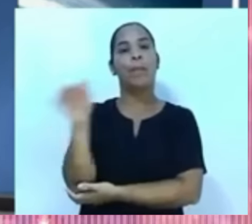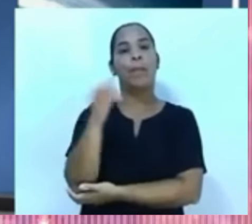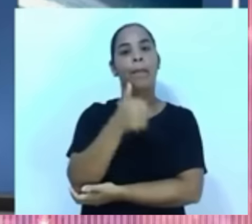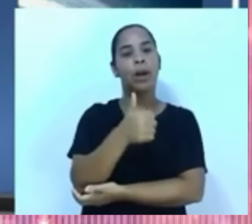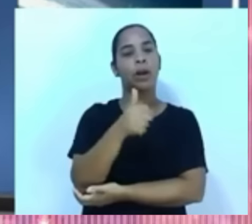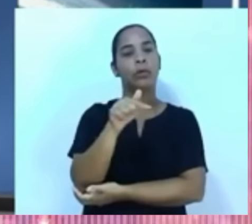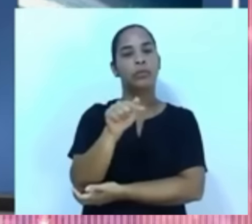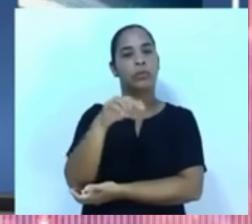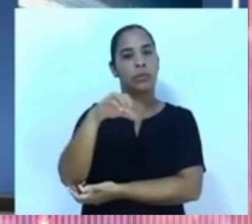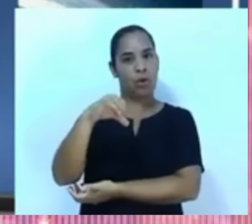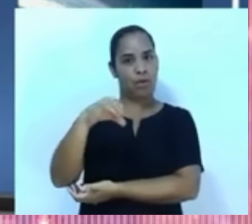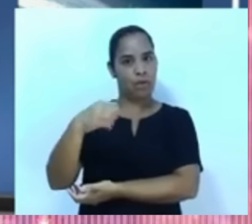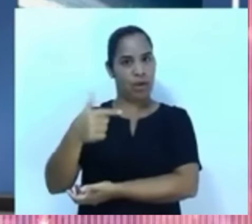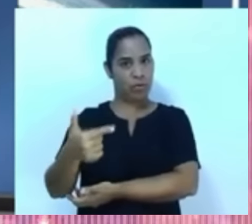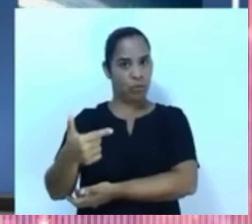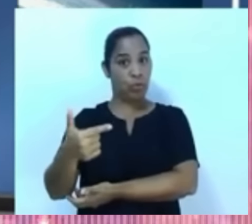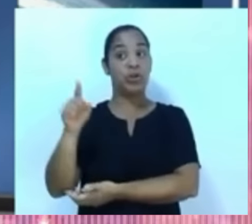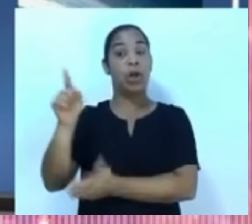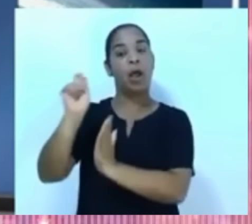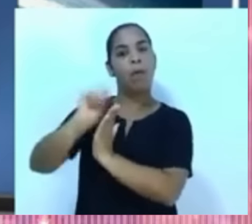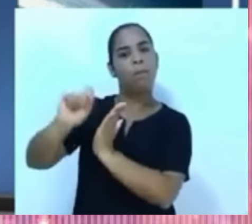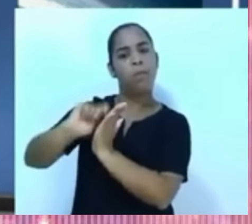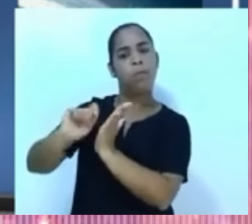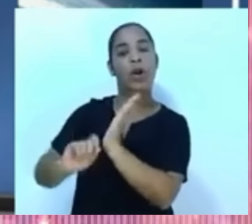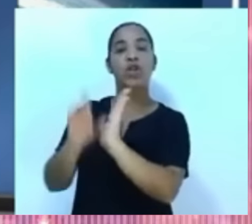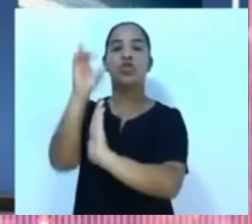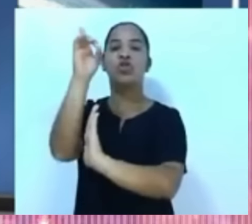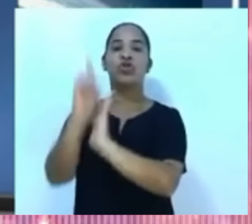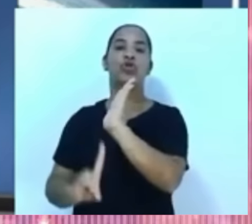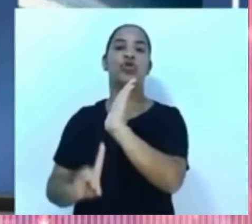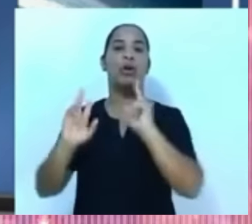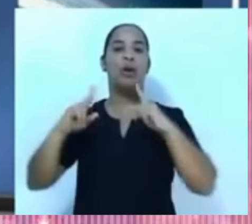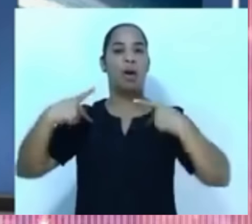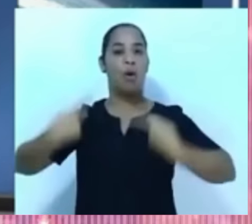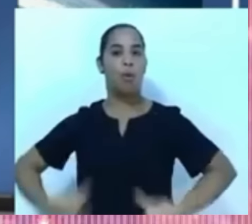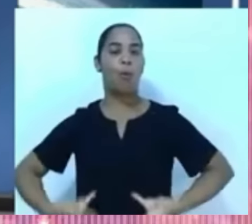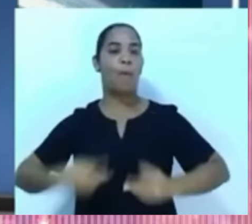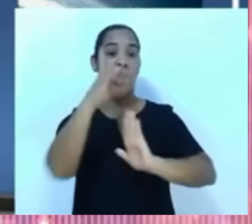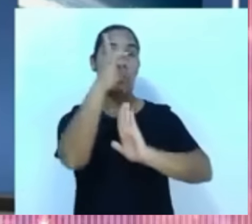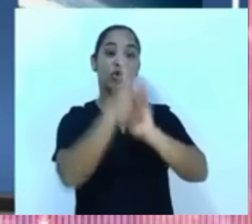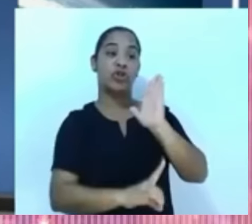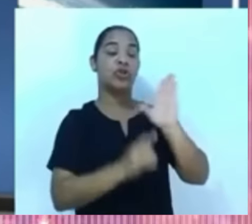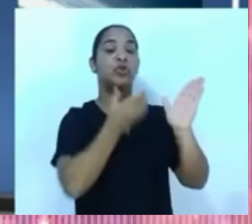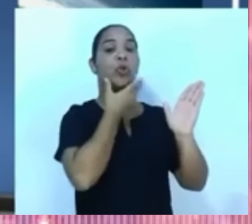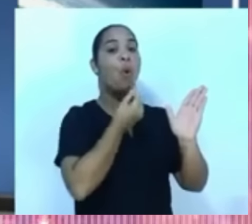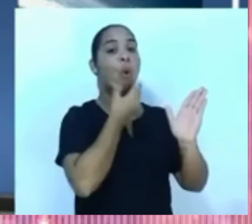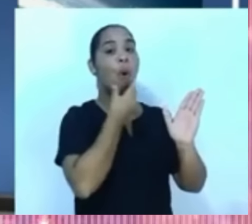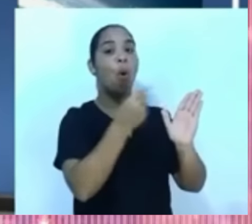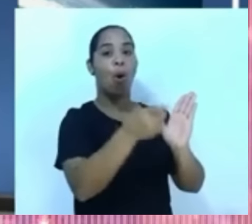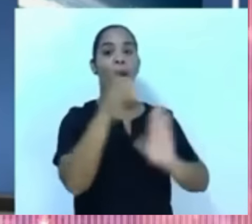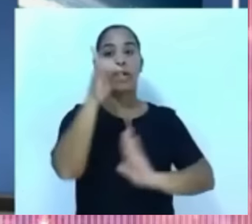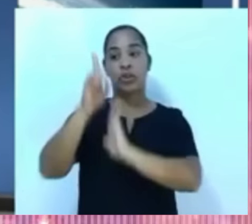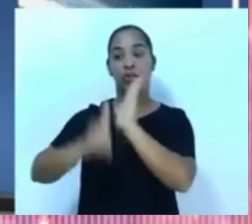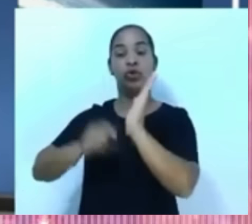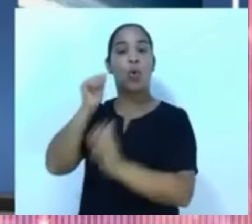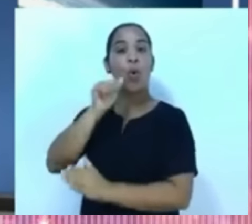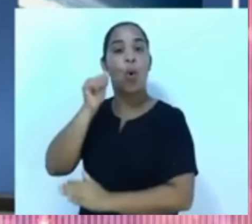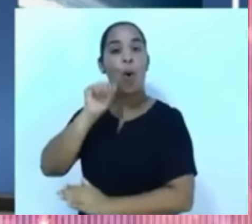792 estabelece os Direitos do Homem os direitos da mulher e recentemente os códigos